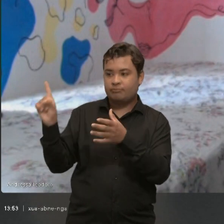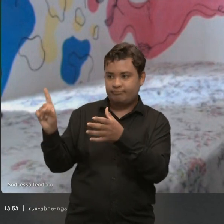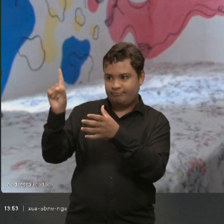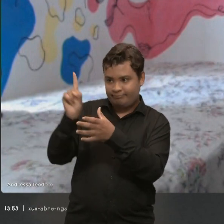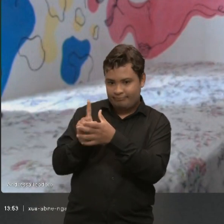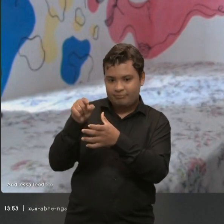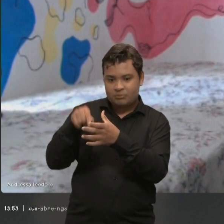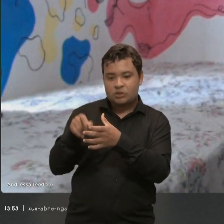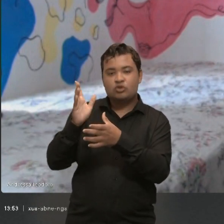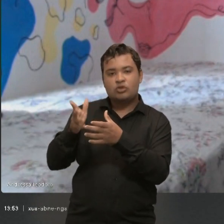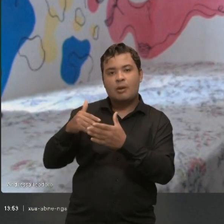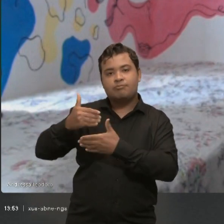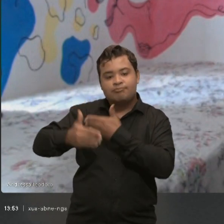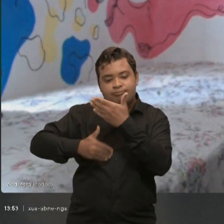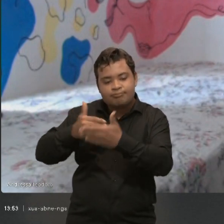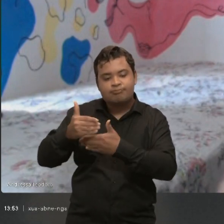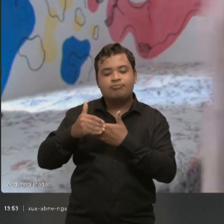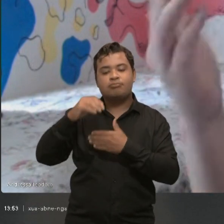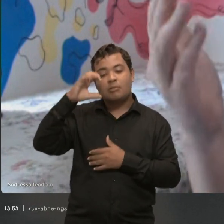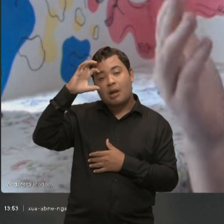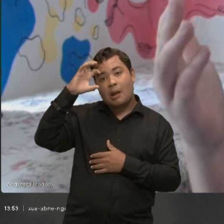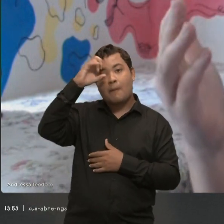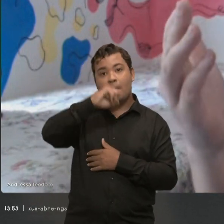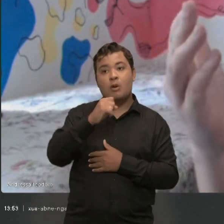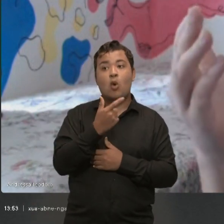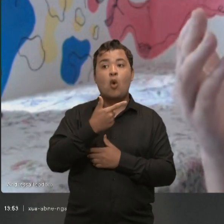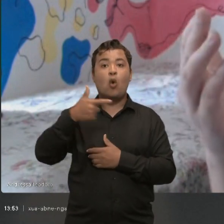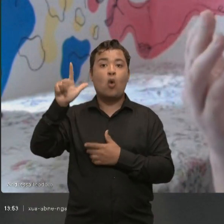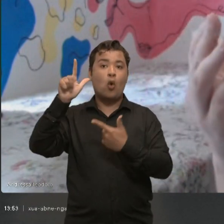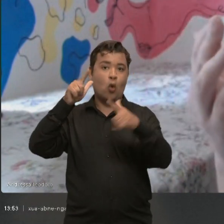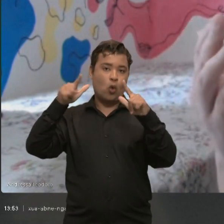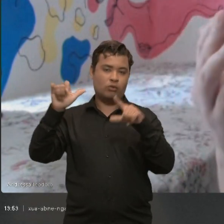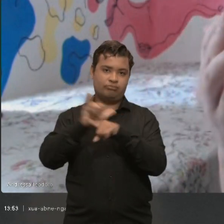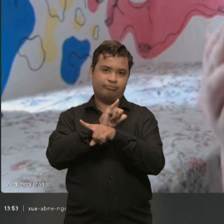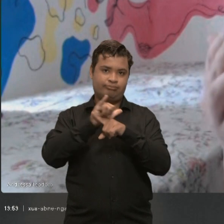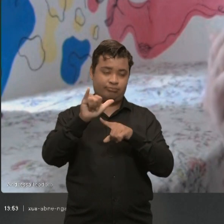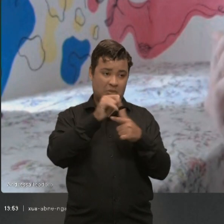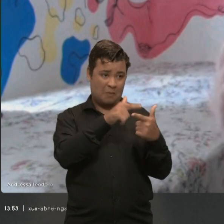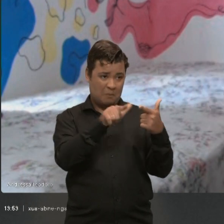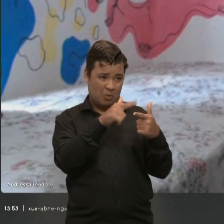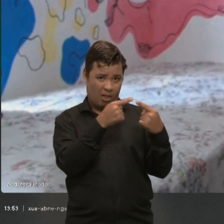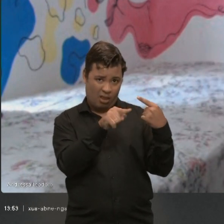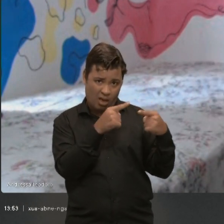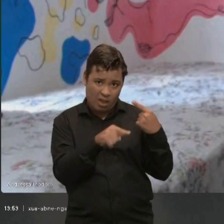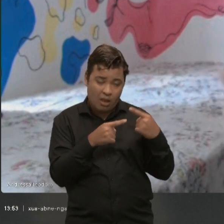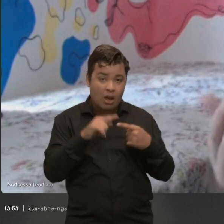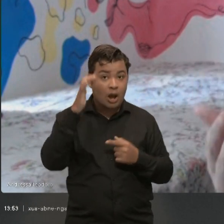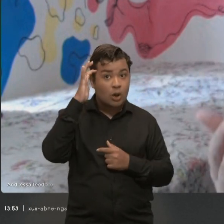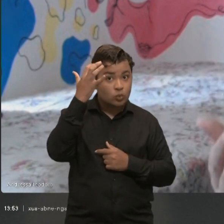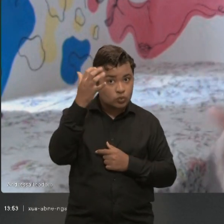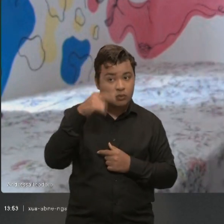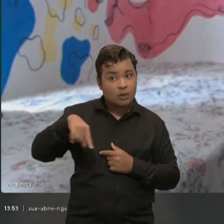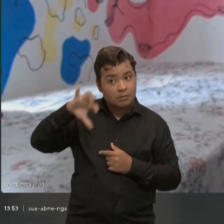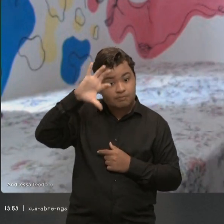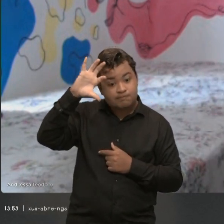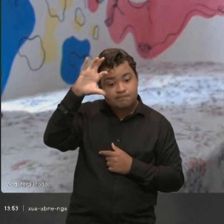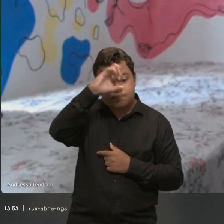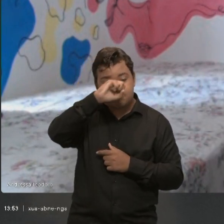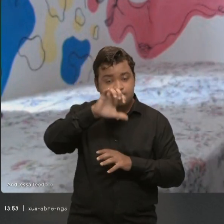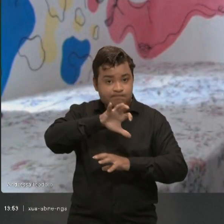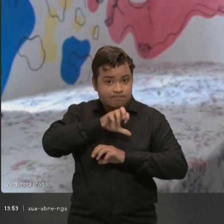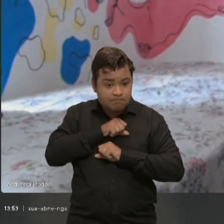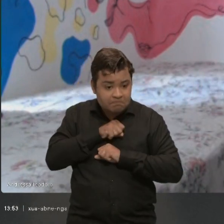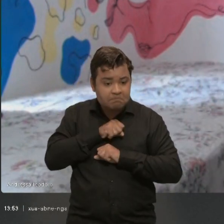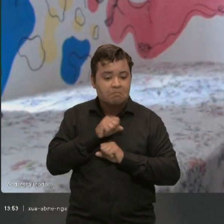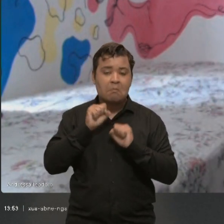por esse processo de aprender outras ferramentas para resolver seus conflitos interpessoais, acabam transmitindo, assim como um